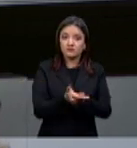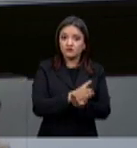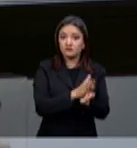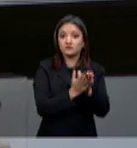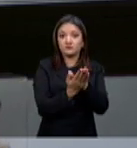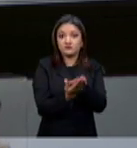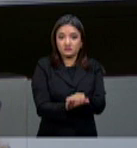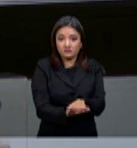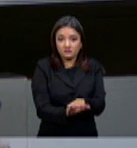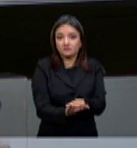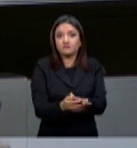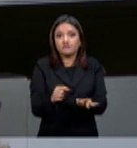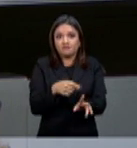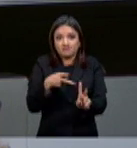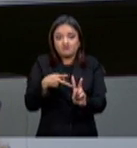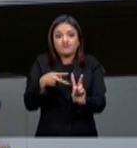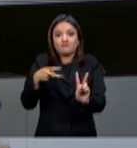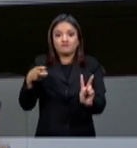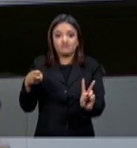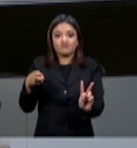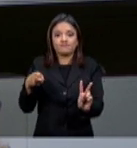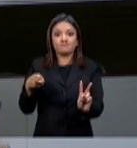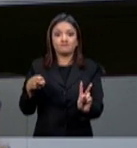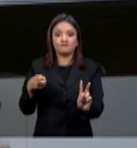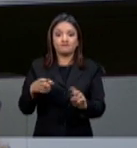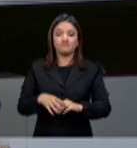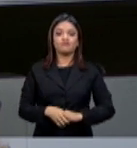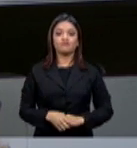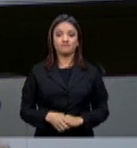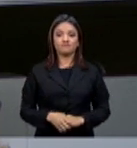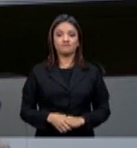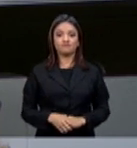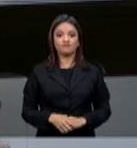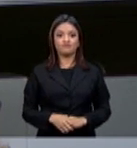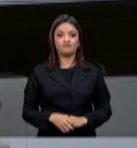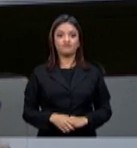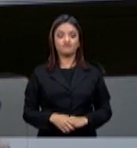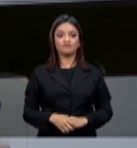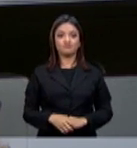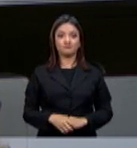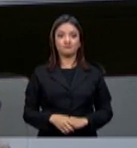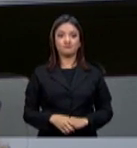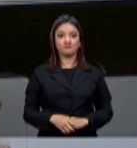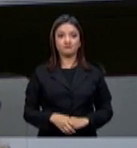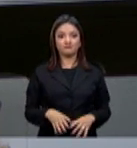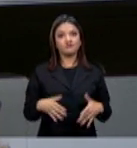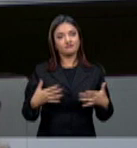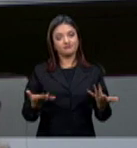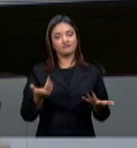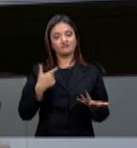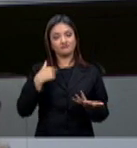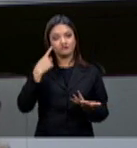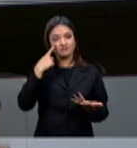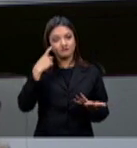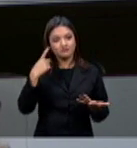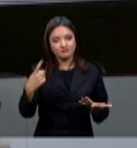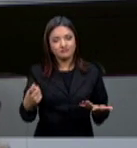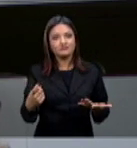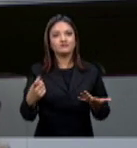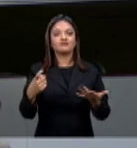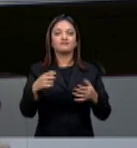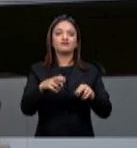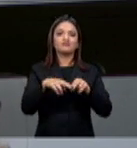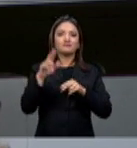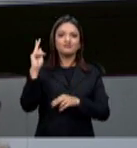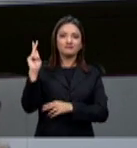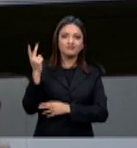interesse indígena e, certamente, levada pelo meu interesse pela antropologia,